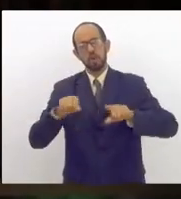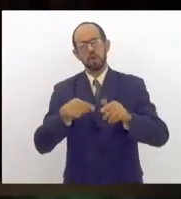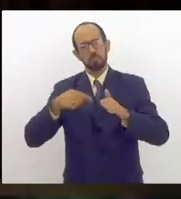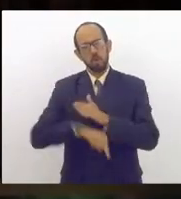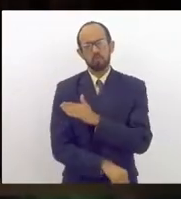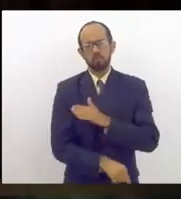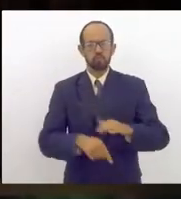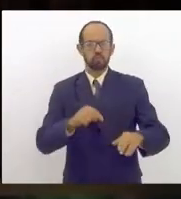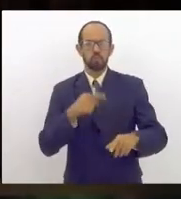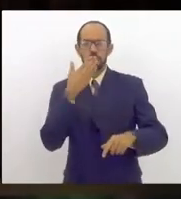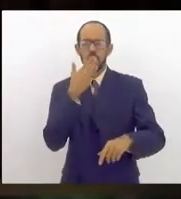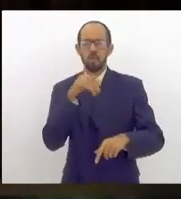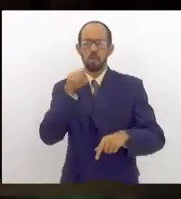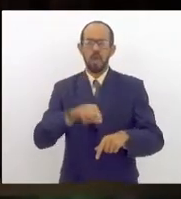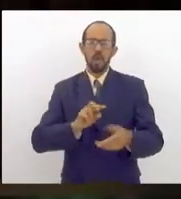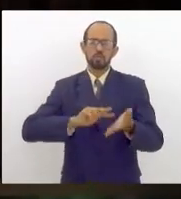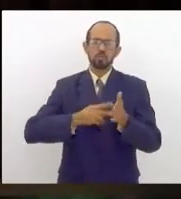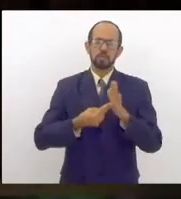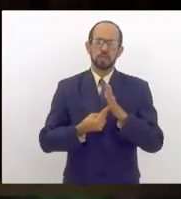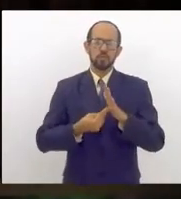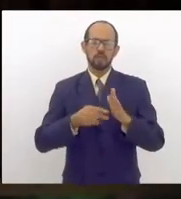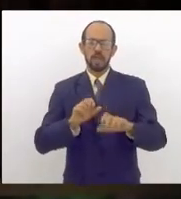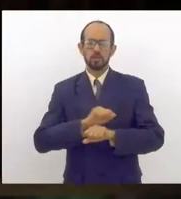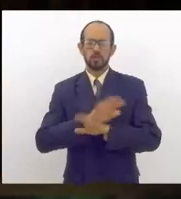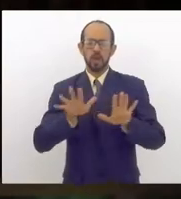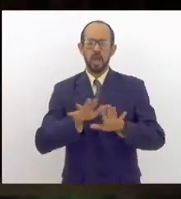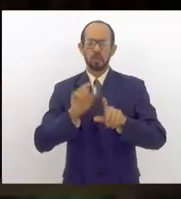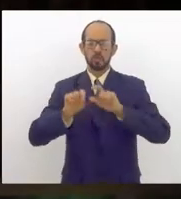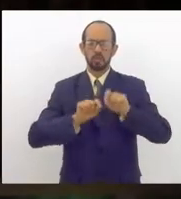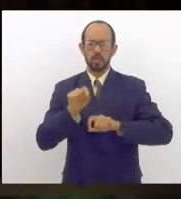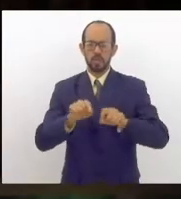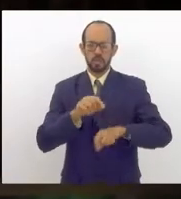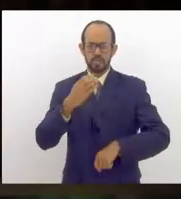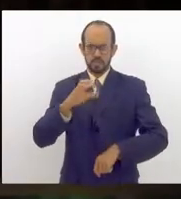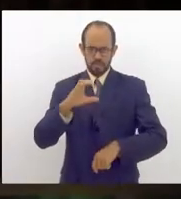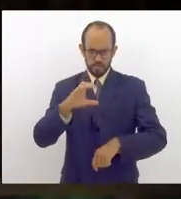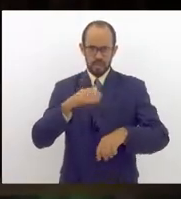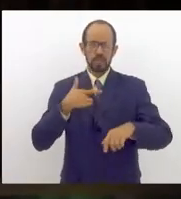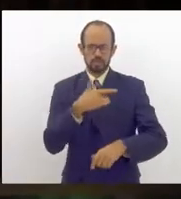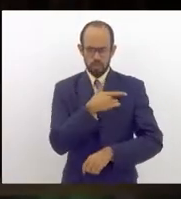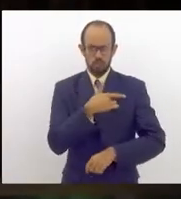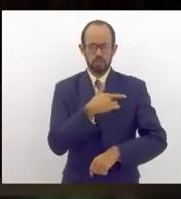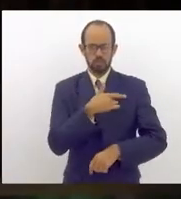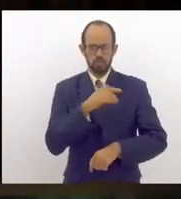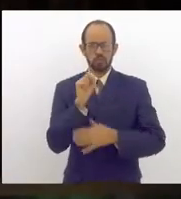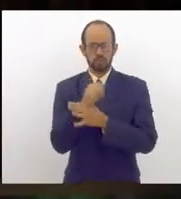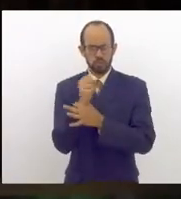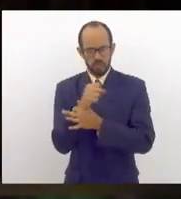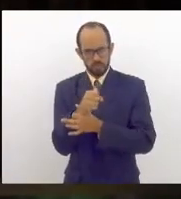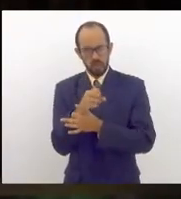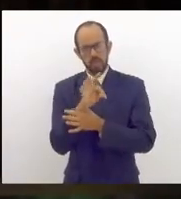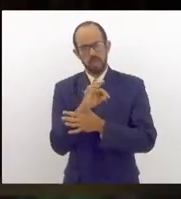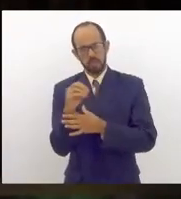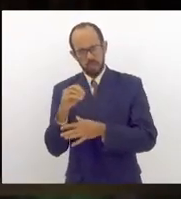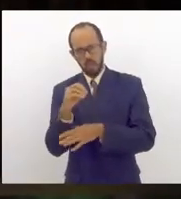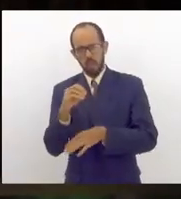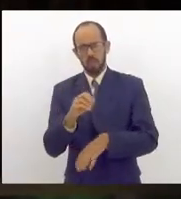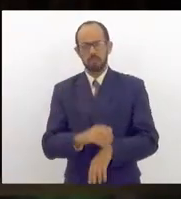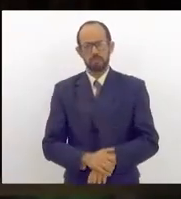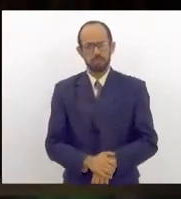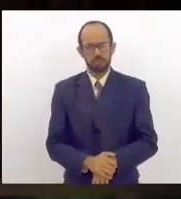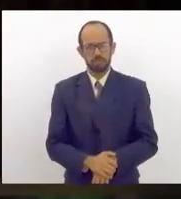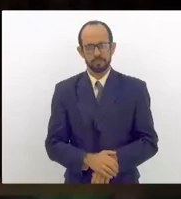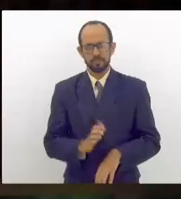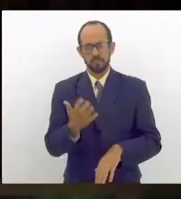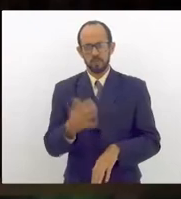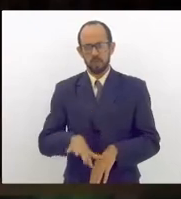profundidade sentido né dessas dessas importantes Ciências da Saúde a fisioterapia terapia ocupacional não